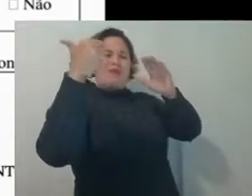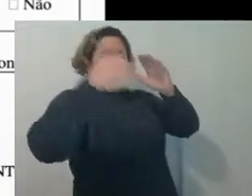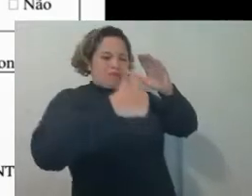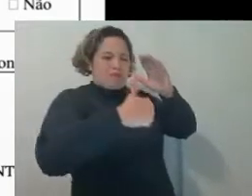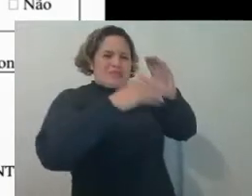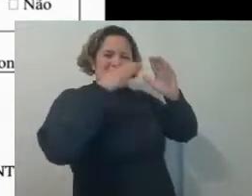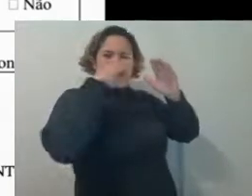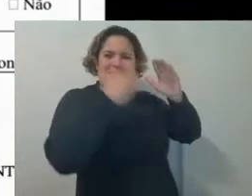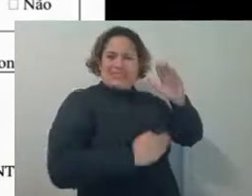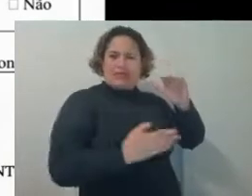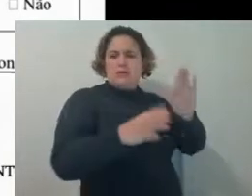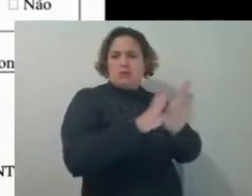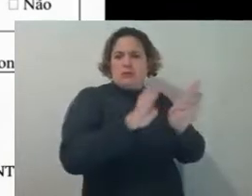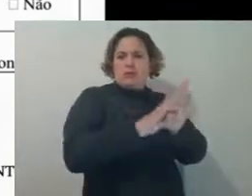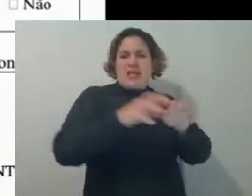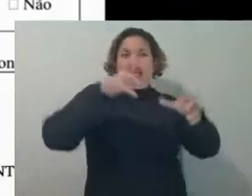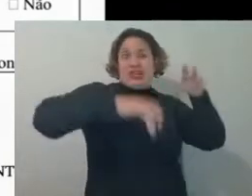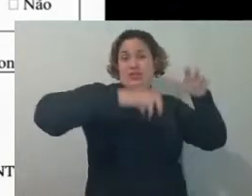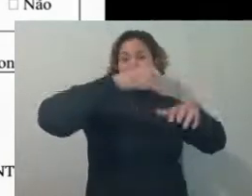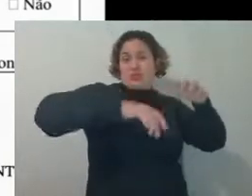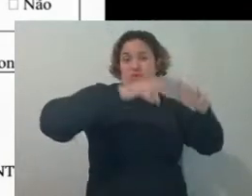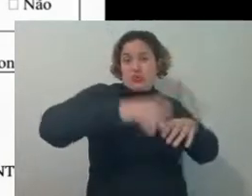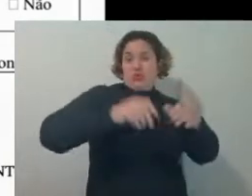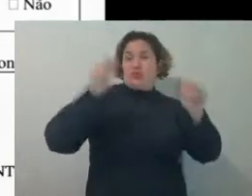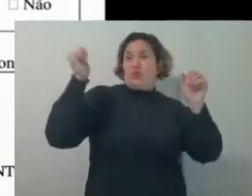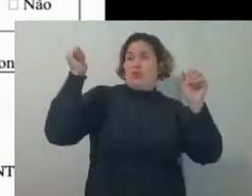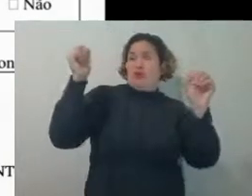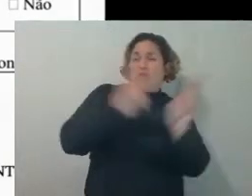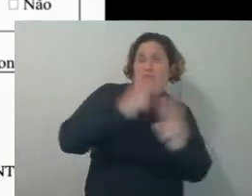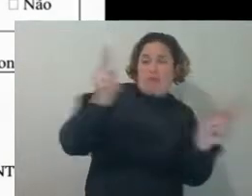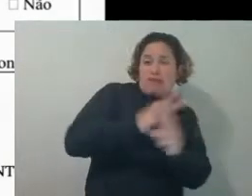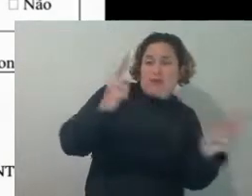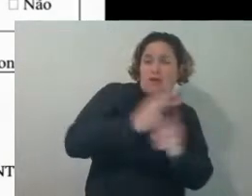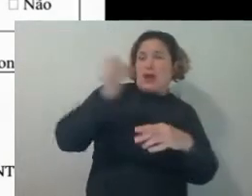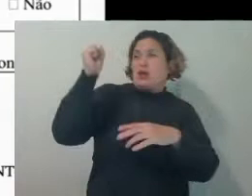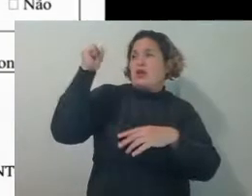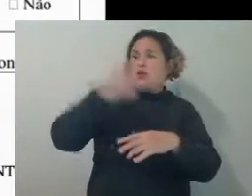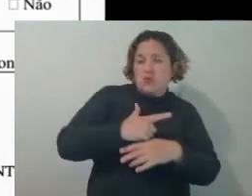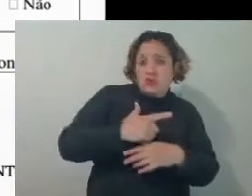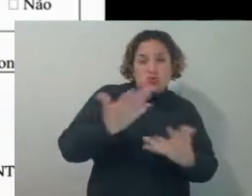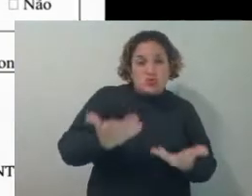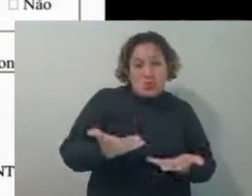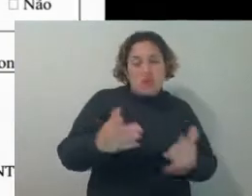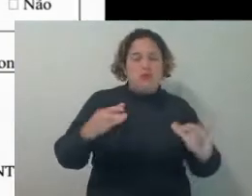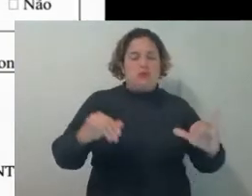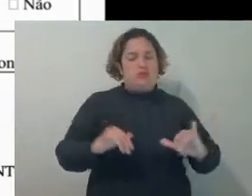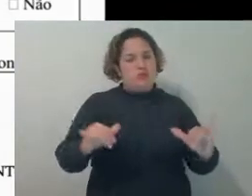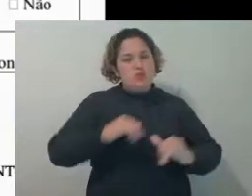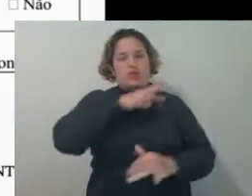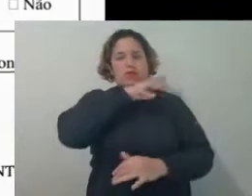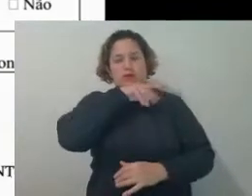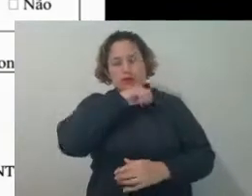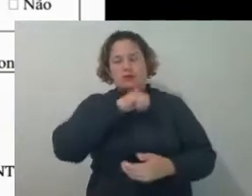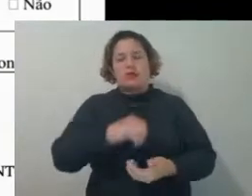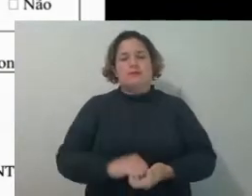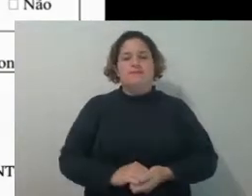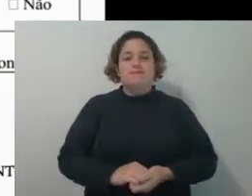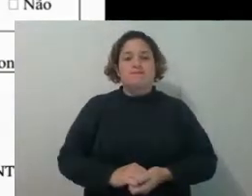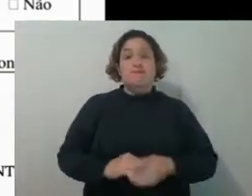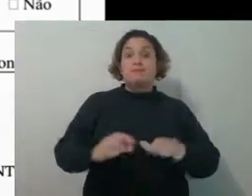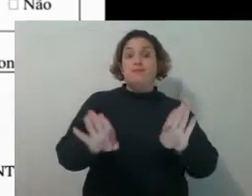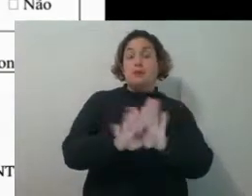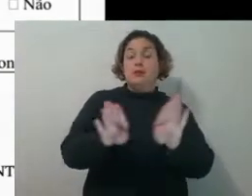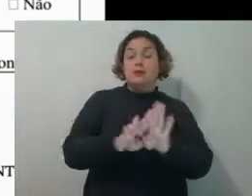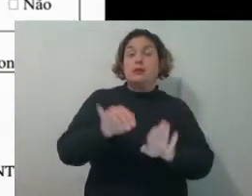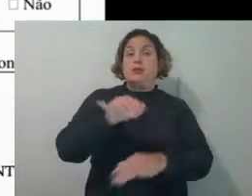exemplo, se chove, a chuva é capaz de molhar o animal, essas coisas. Também se o animal